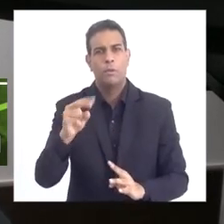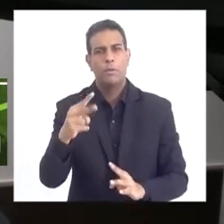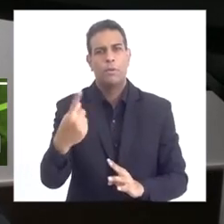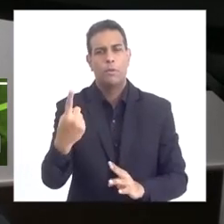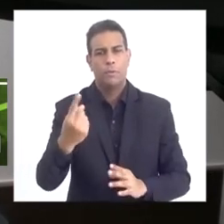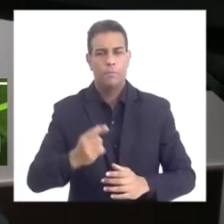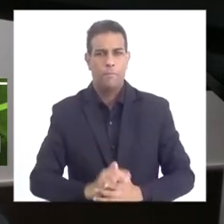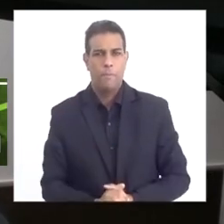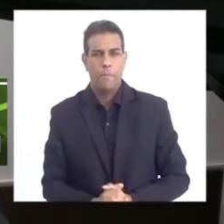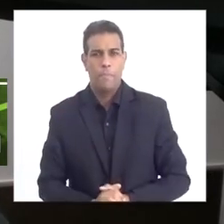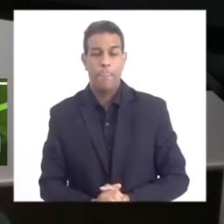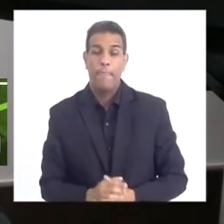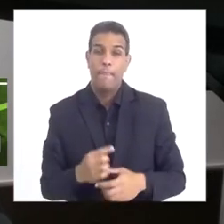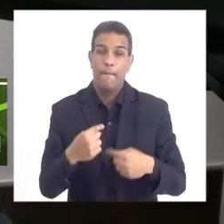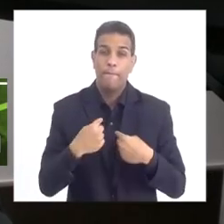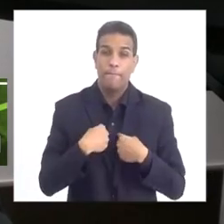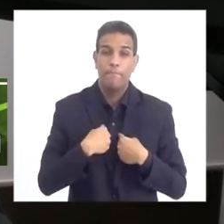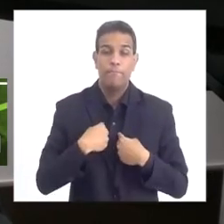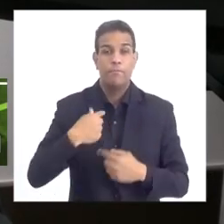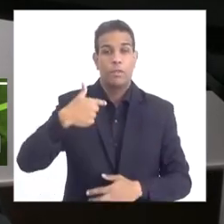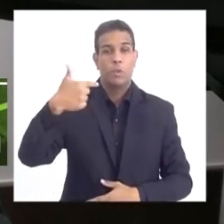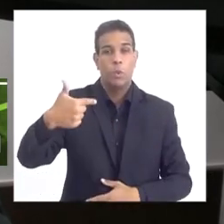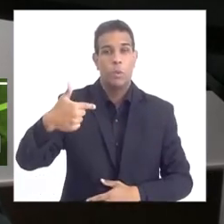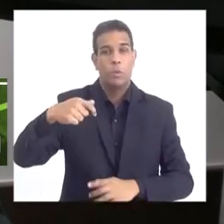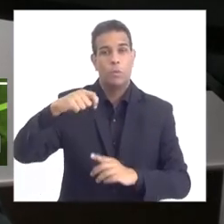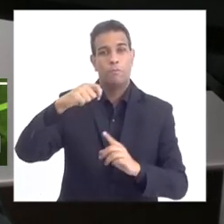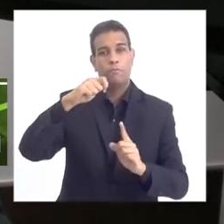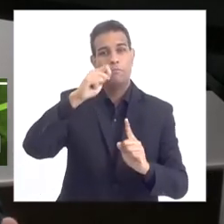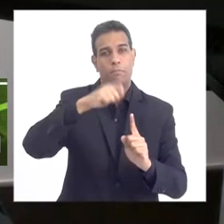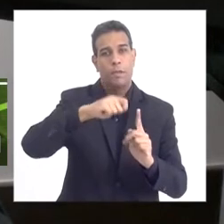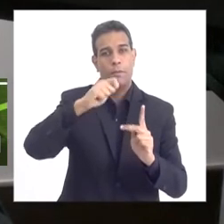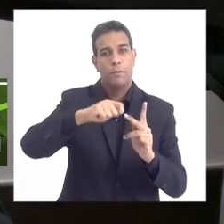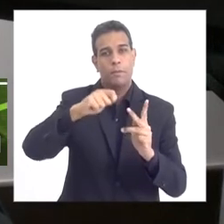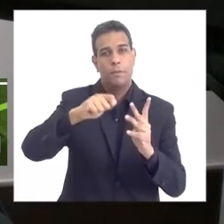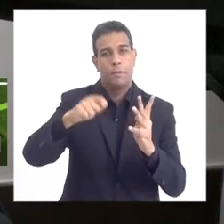Mas eu considero que o segundo quadrimestre de 20